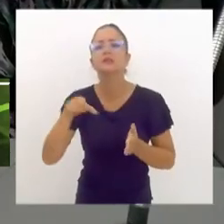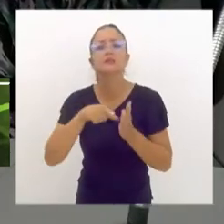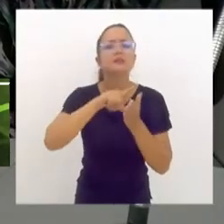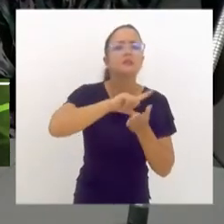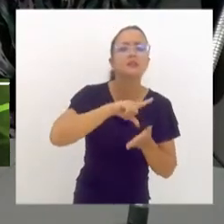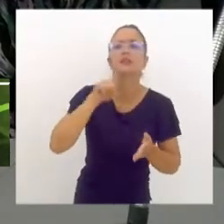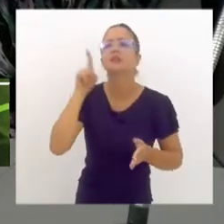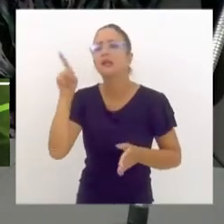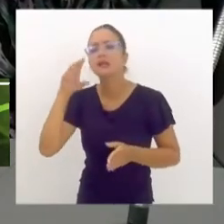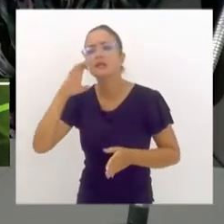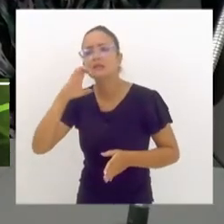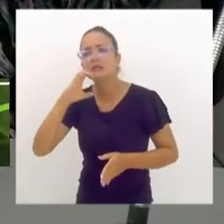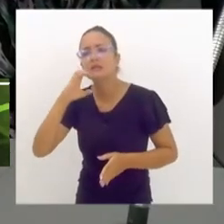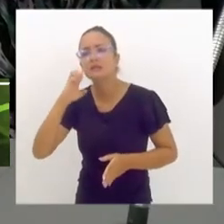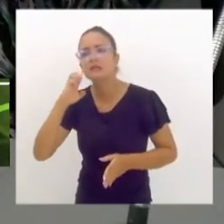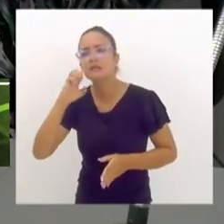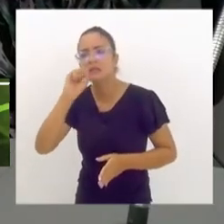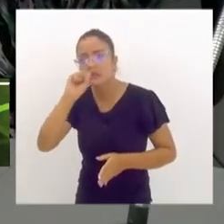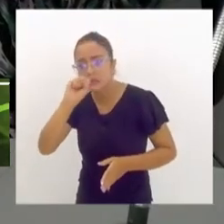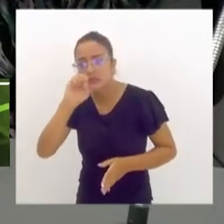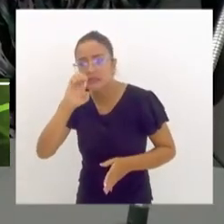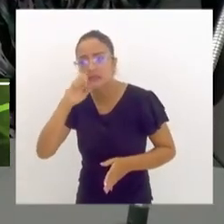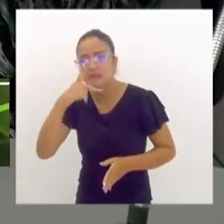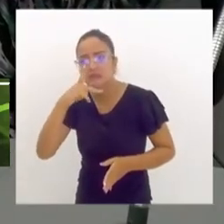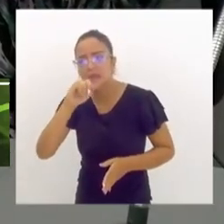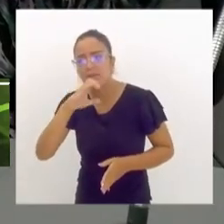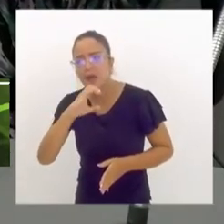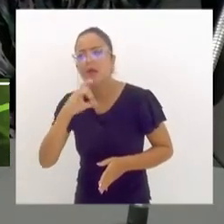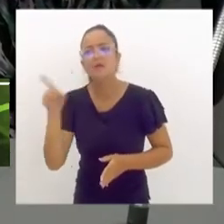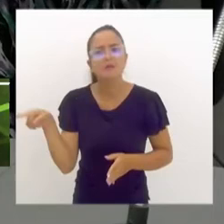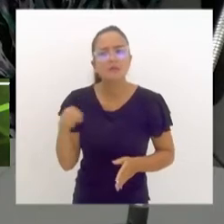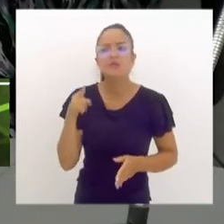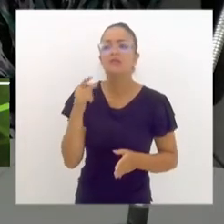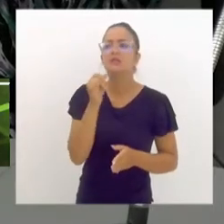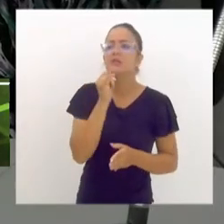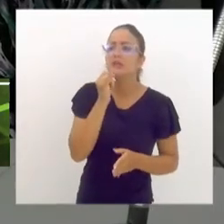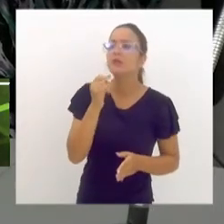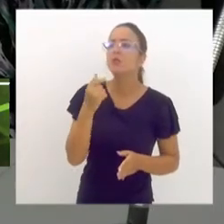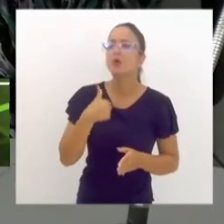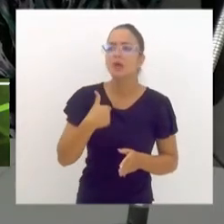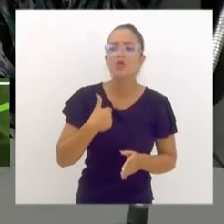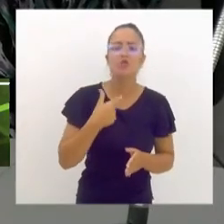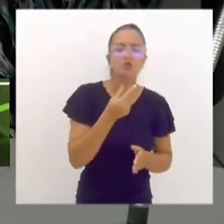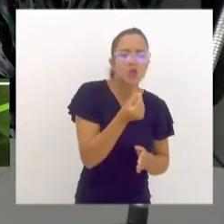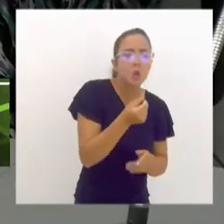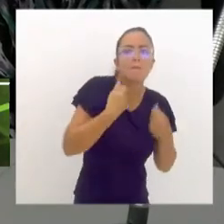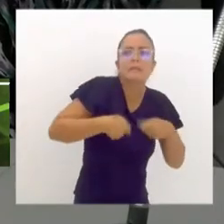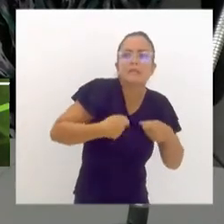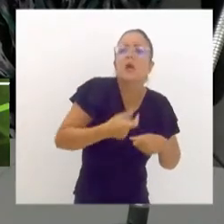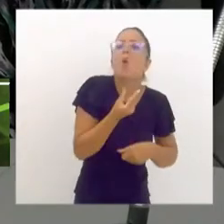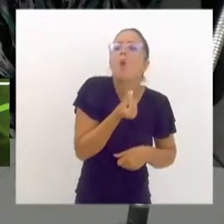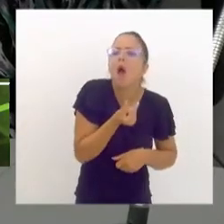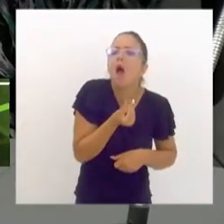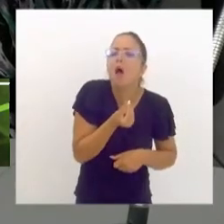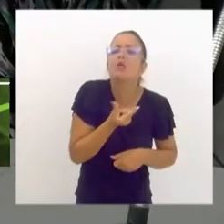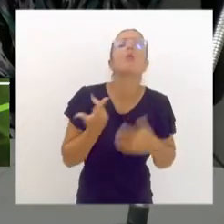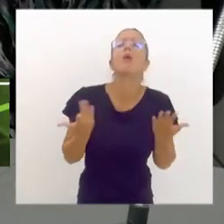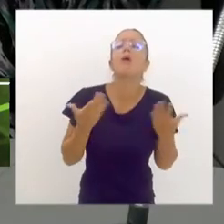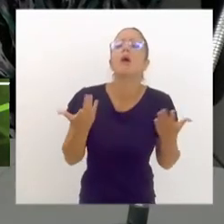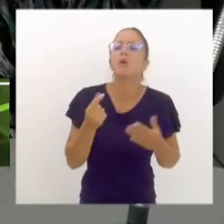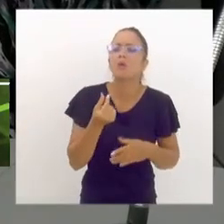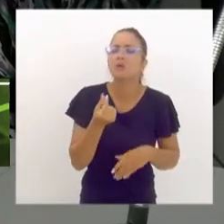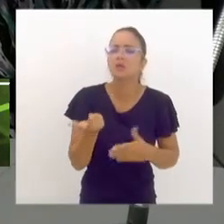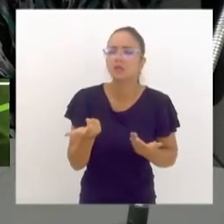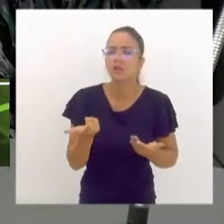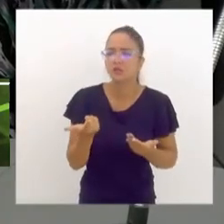Secretaria de Fazenda, alguma estimativa, né, dos custos. Acho que provavelmente o deputado vai devolver a